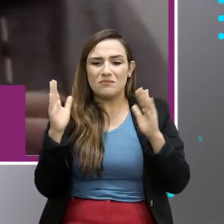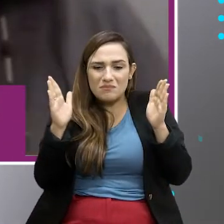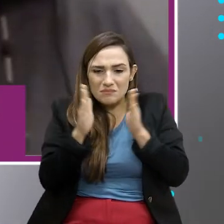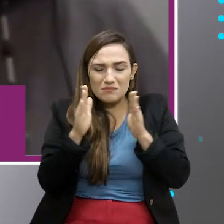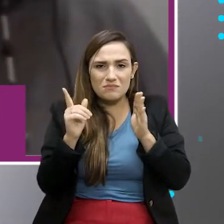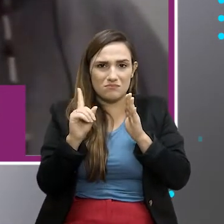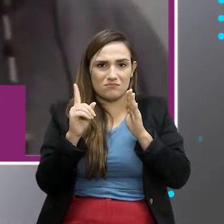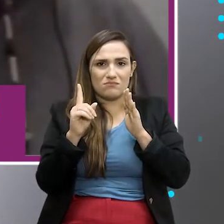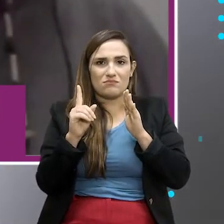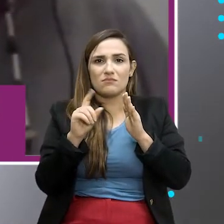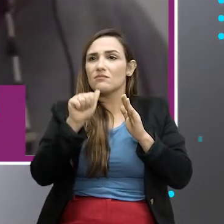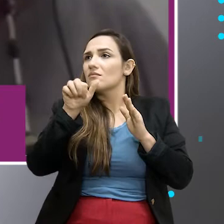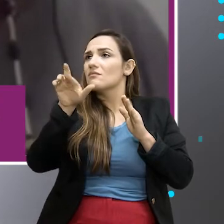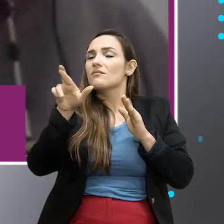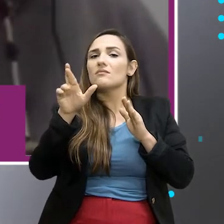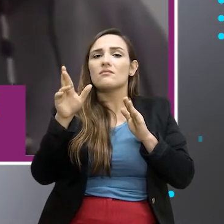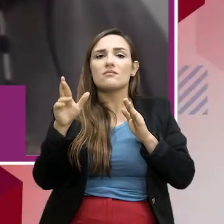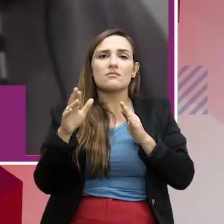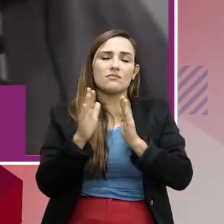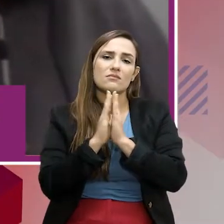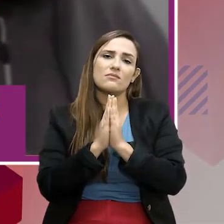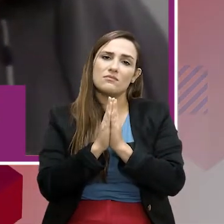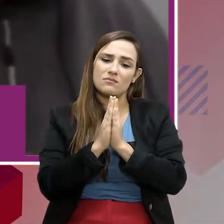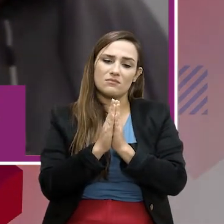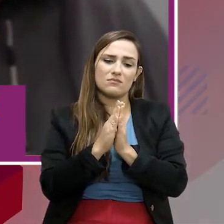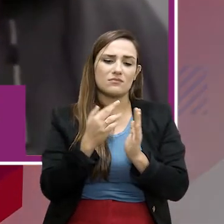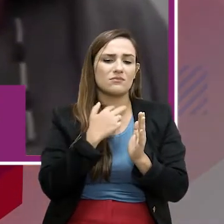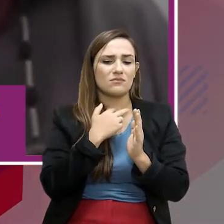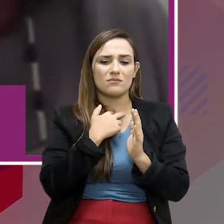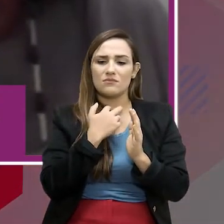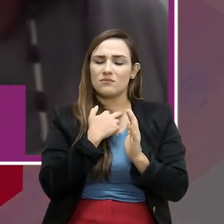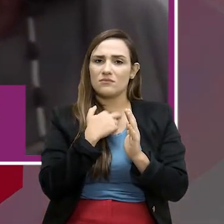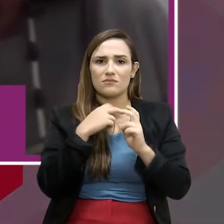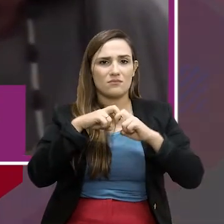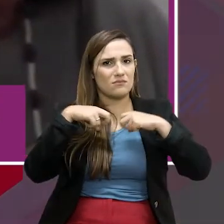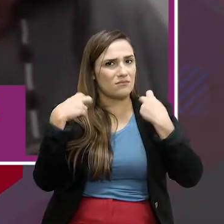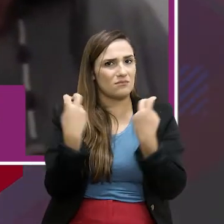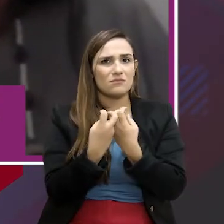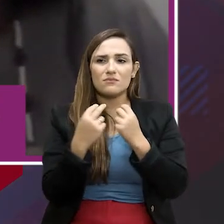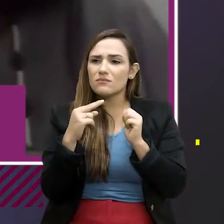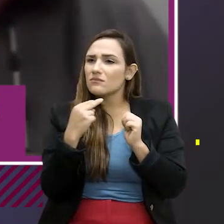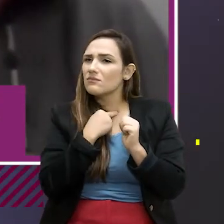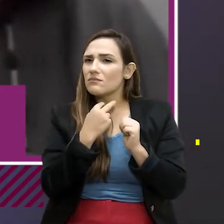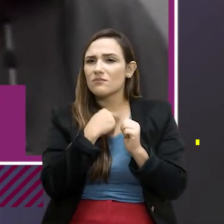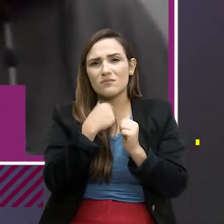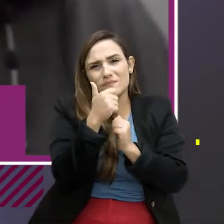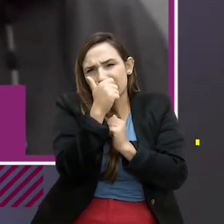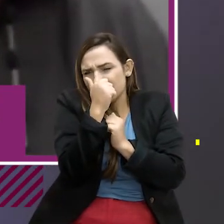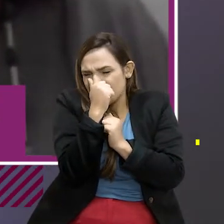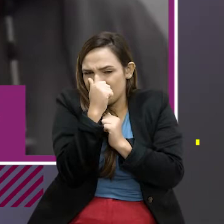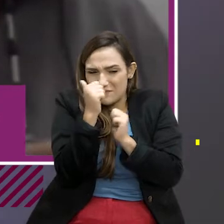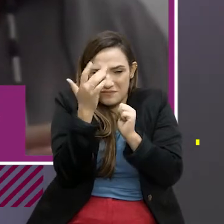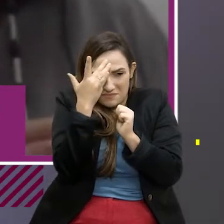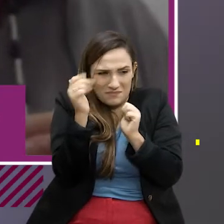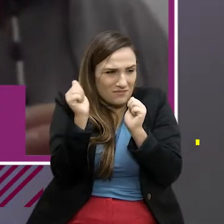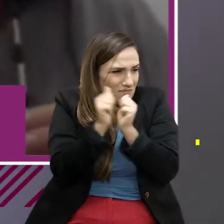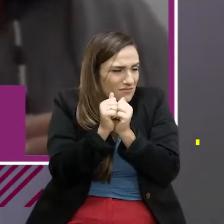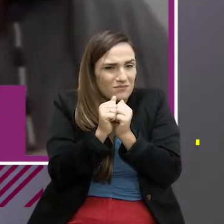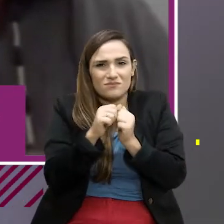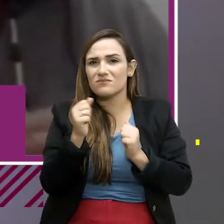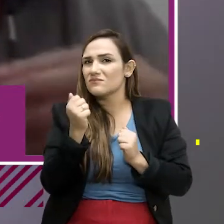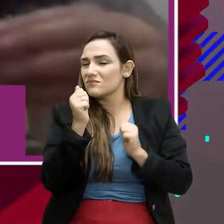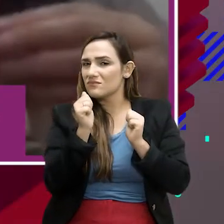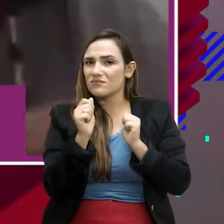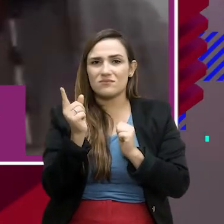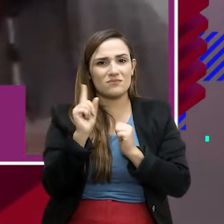Não aquele confinamento. E de verdade, eu sei que é muito triste, mas não dá para aglomerar ainda. Não dá, gente, não dá. A